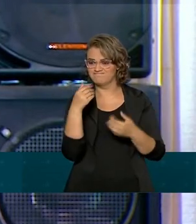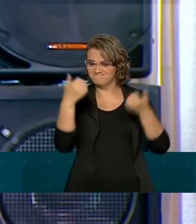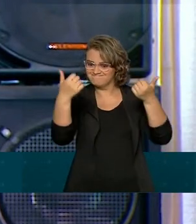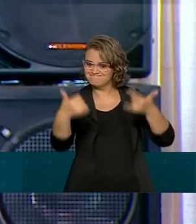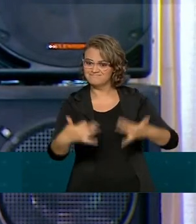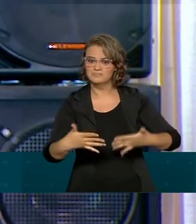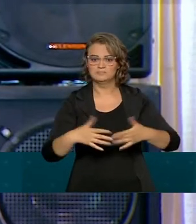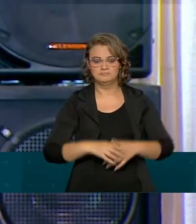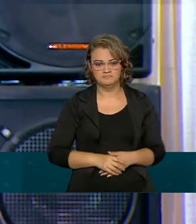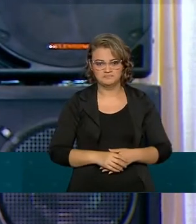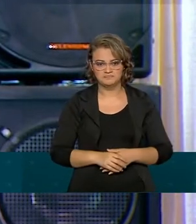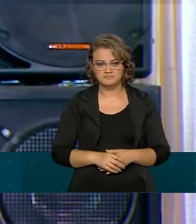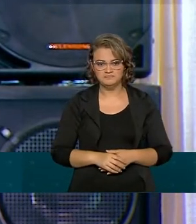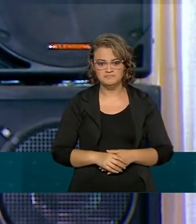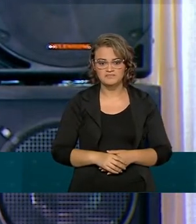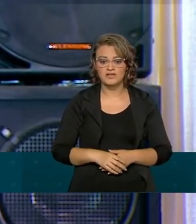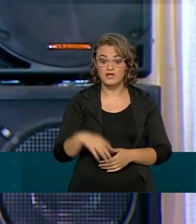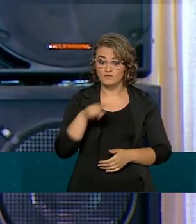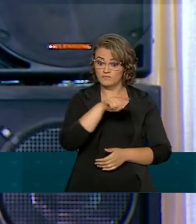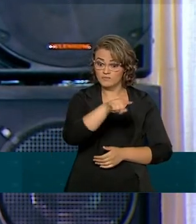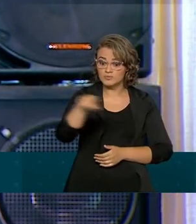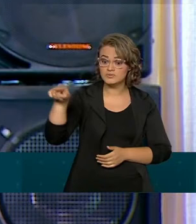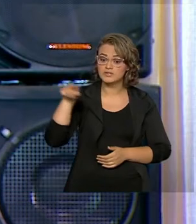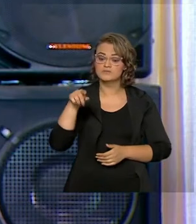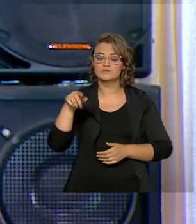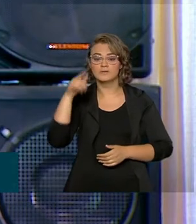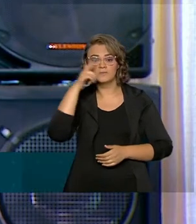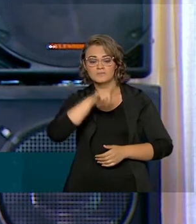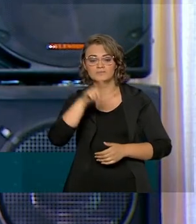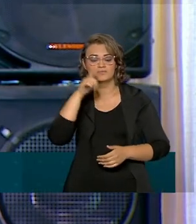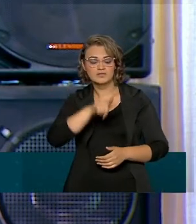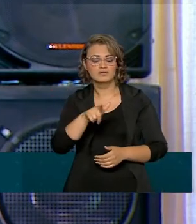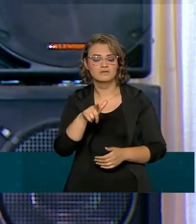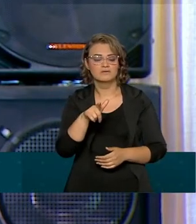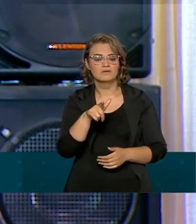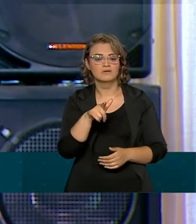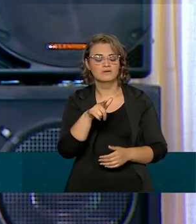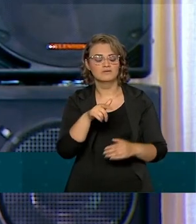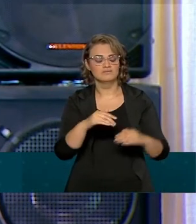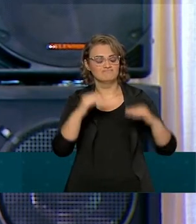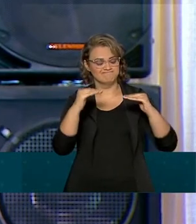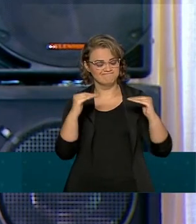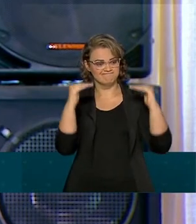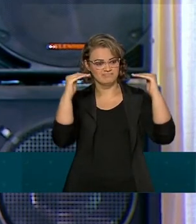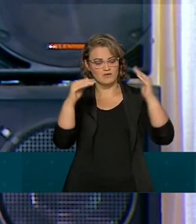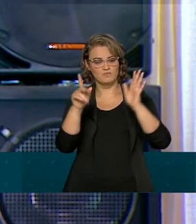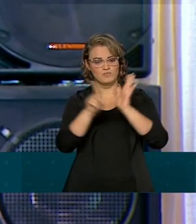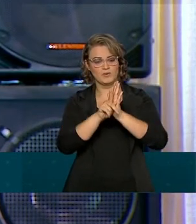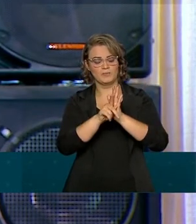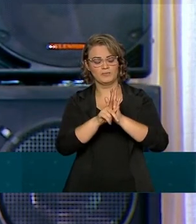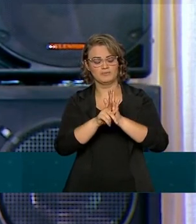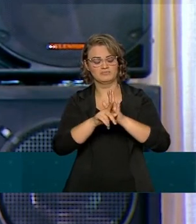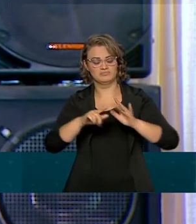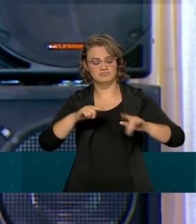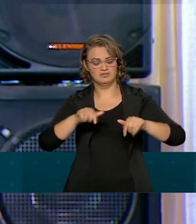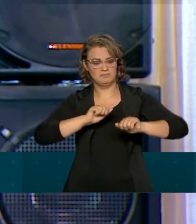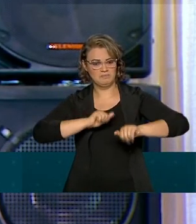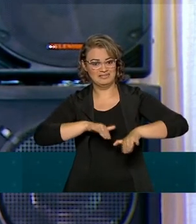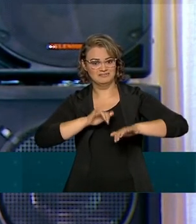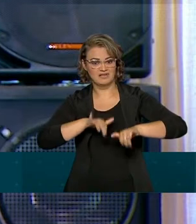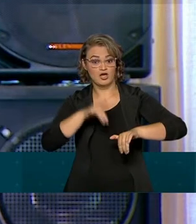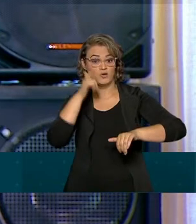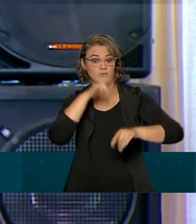apresentamos os senhores atingiram o círculo combinantes da escala hierárquica militar fruto de um trabalho